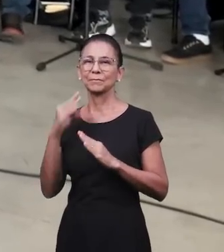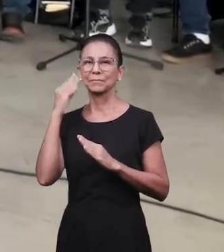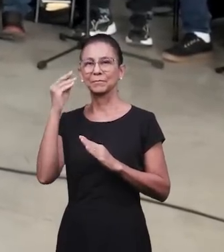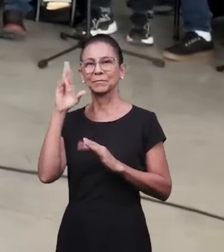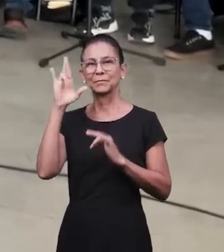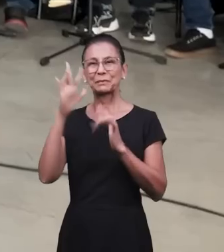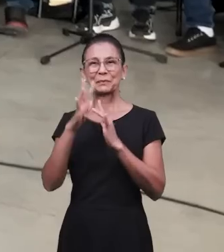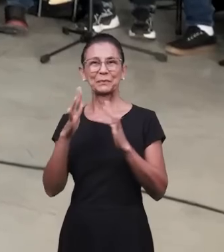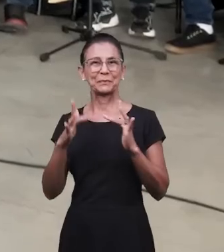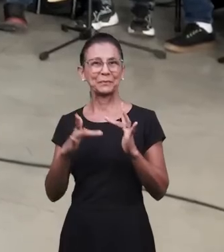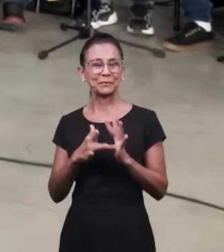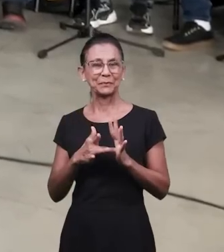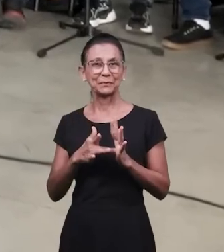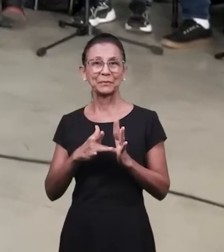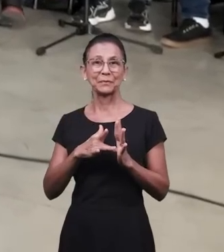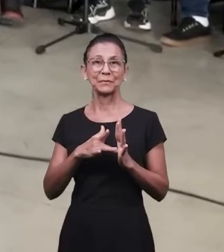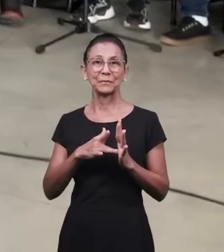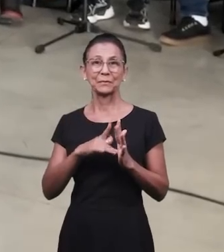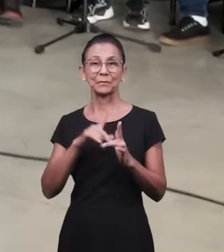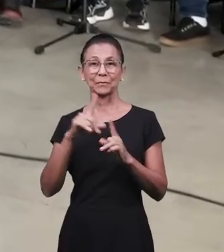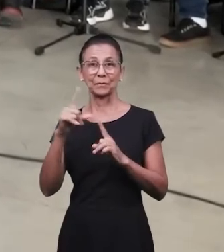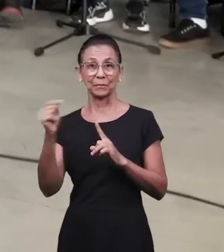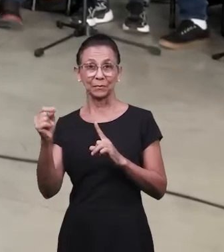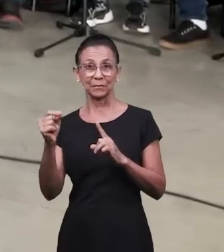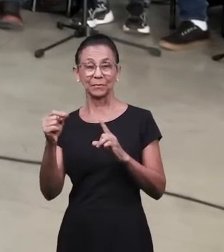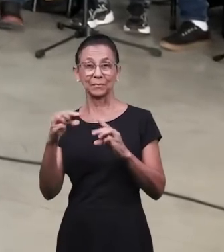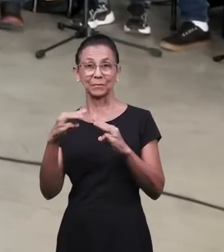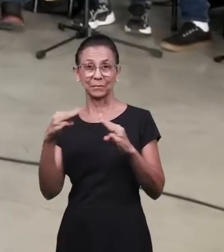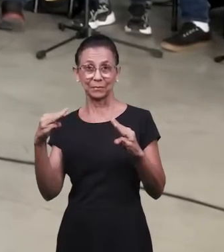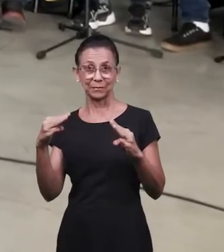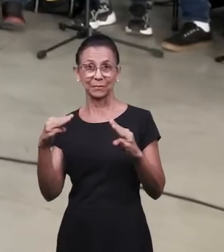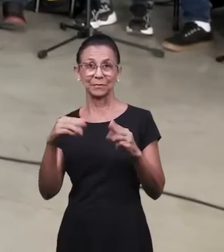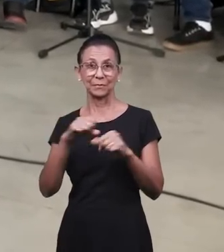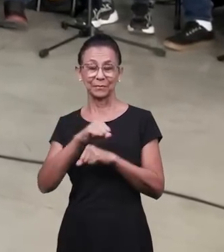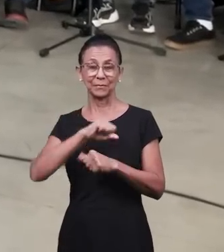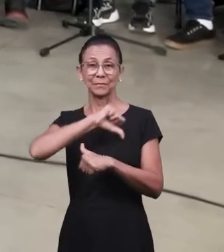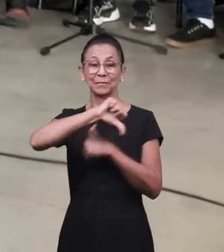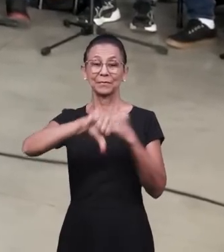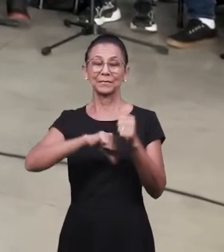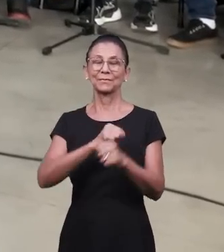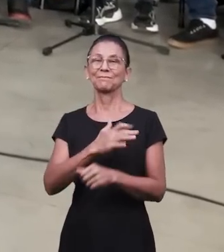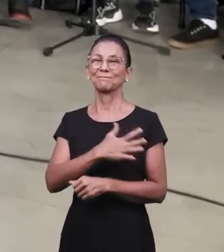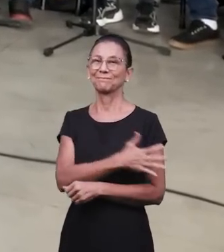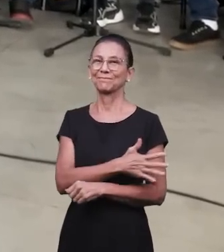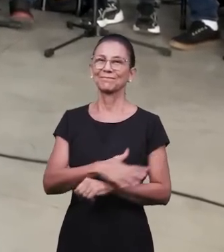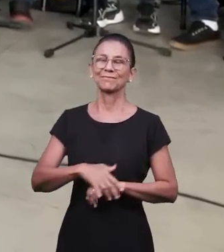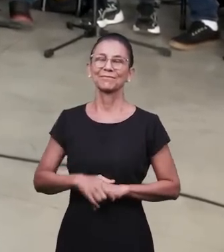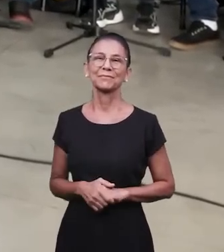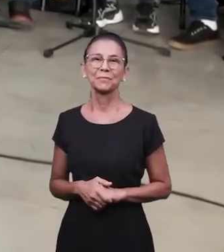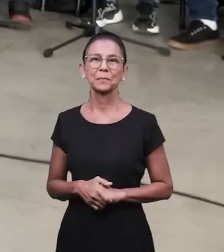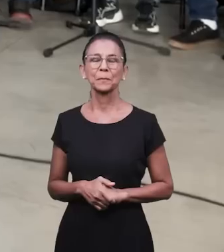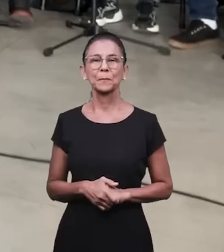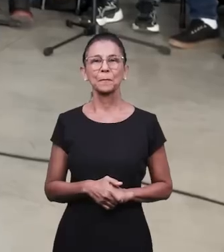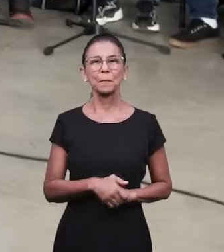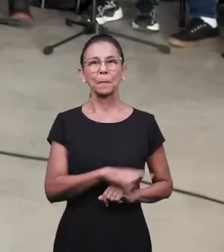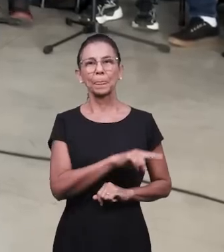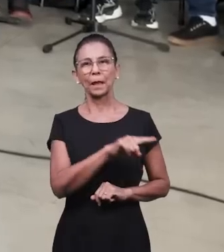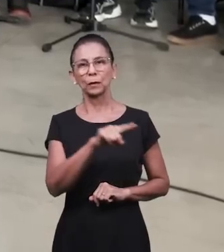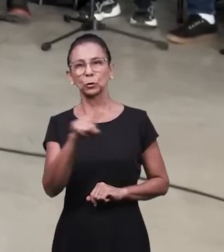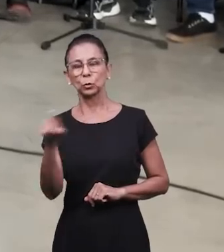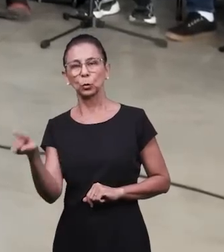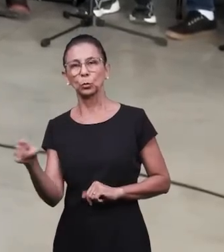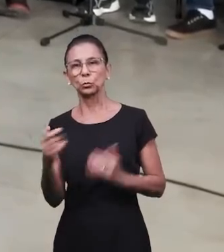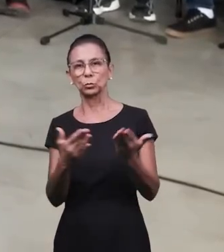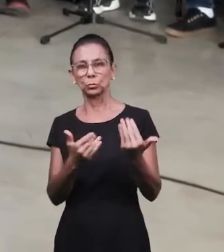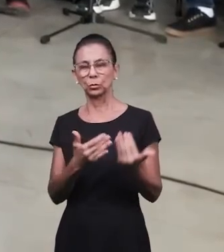Jesus. Vamos sair daqui transformados, aperfeiçoados para a glória do Senhor. E cada jovem, tanto os que estão aqui quanto os que estão